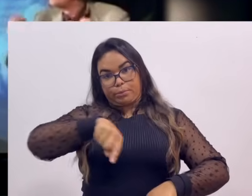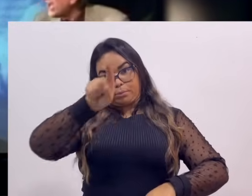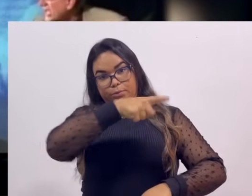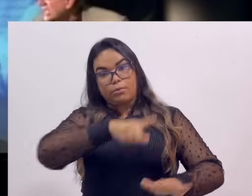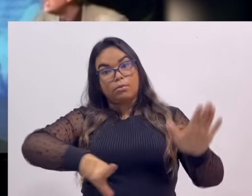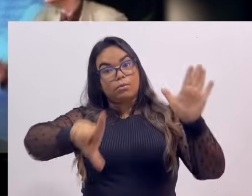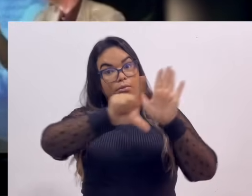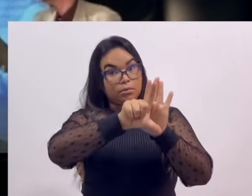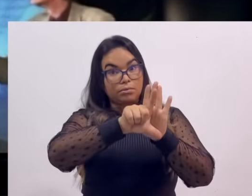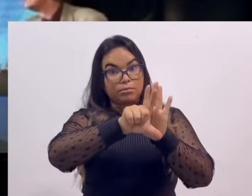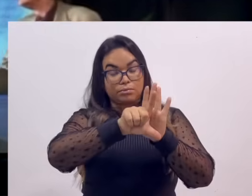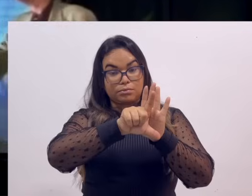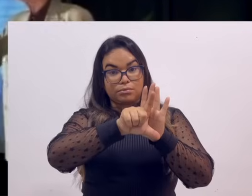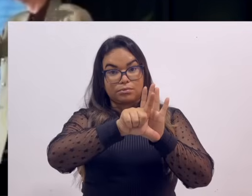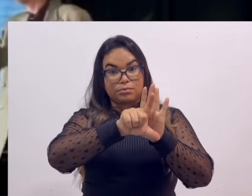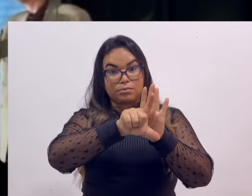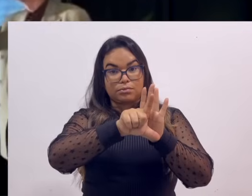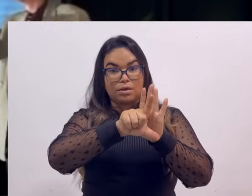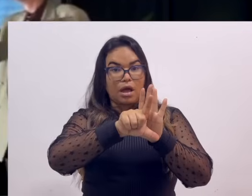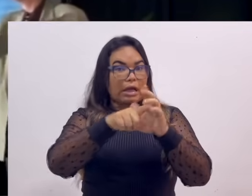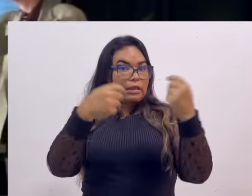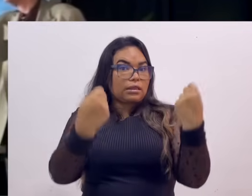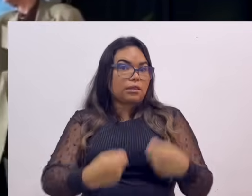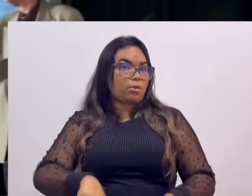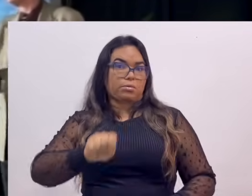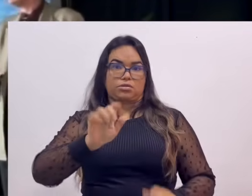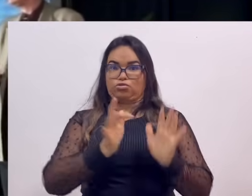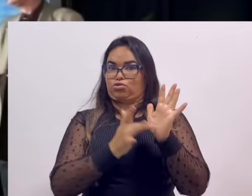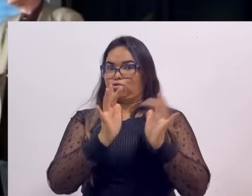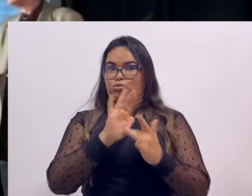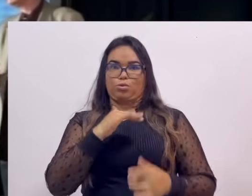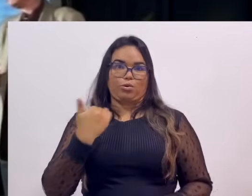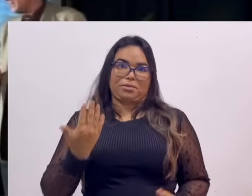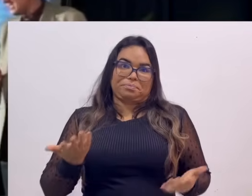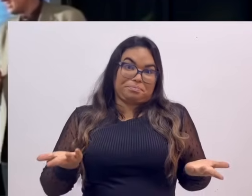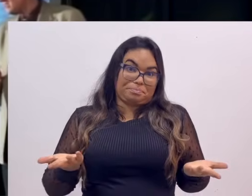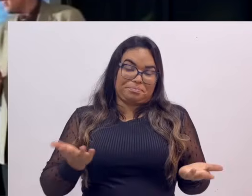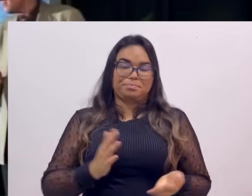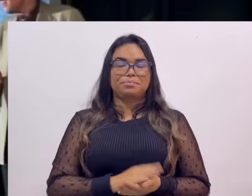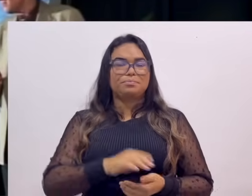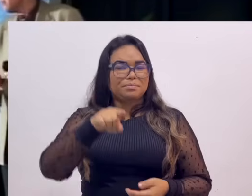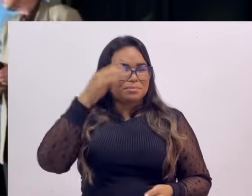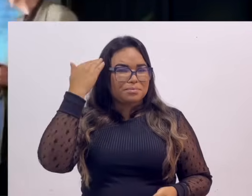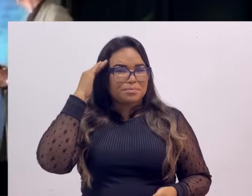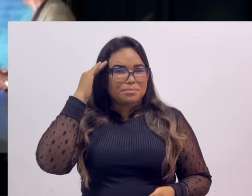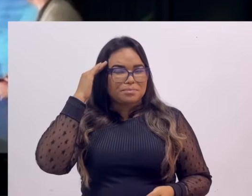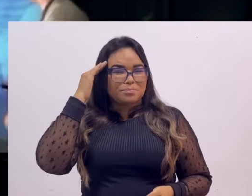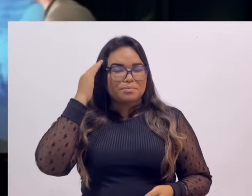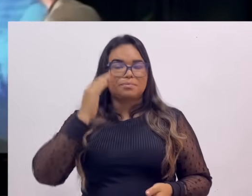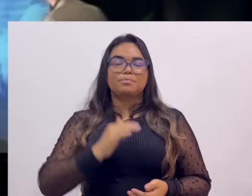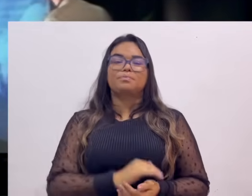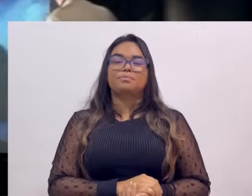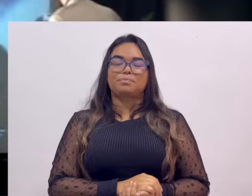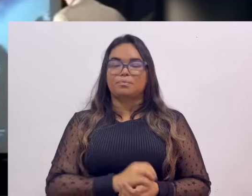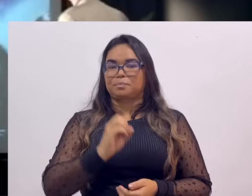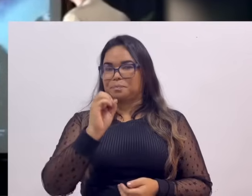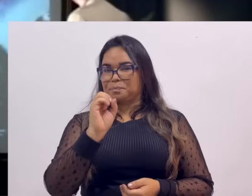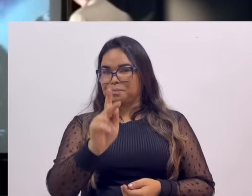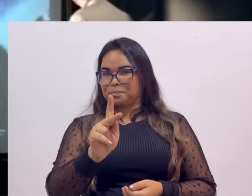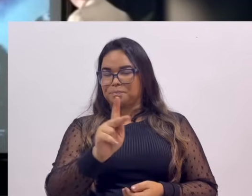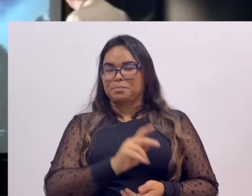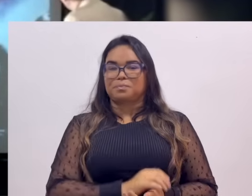a lei, então não teria sido necessária a morte de Cristo. Faz sentido? Ok.